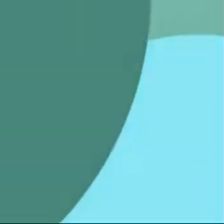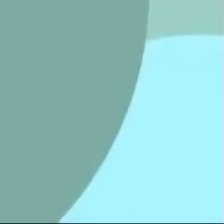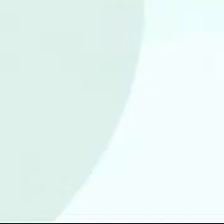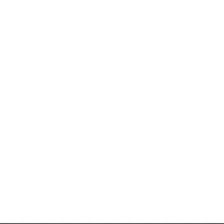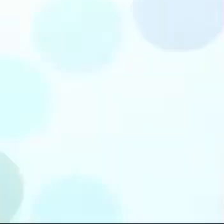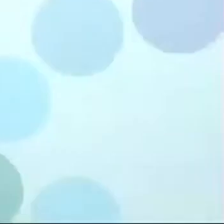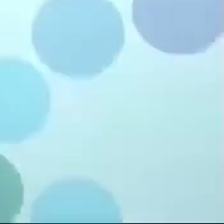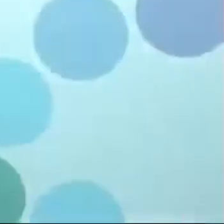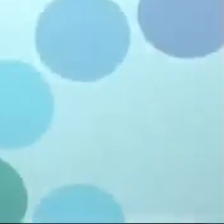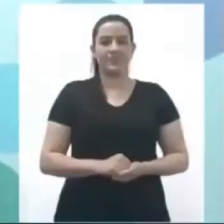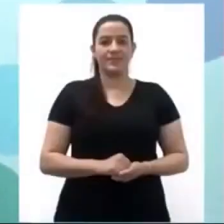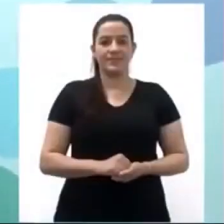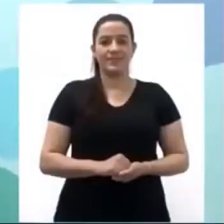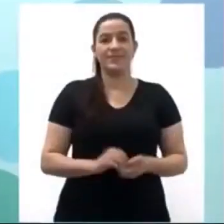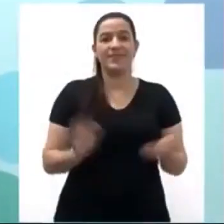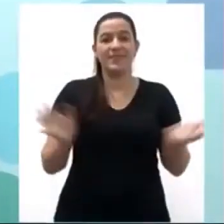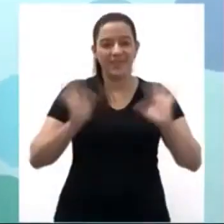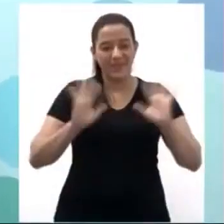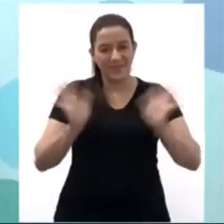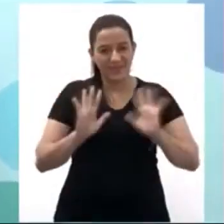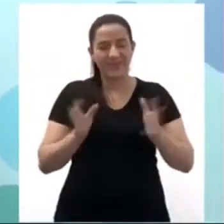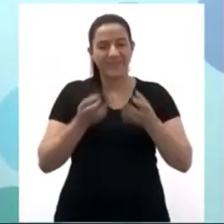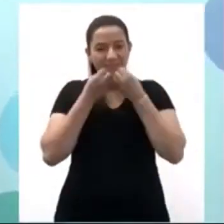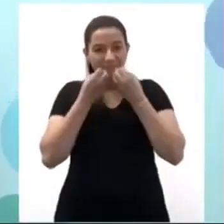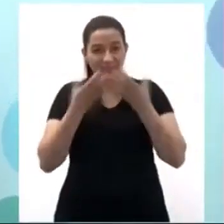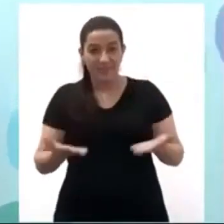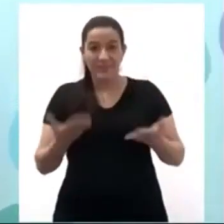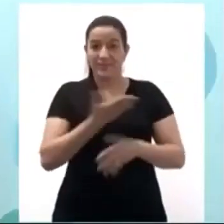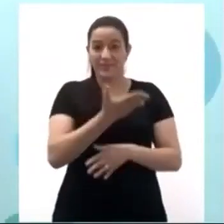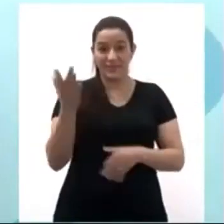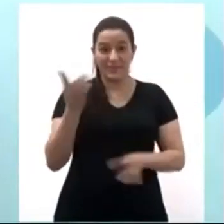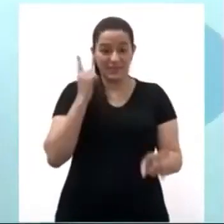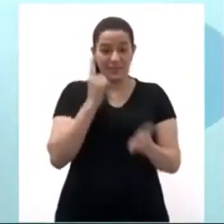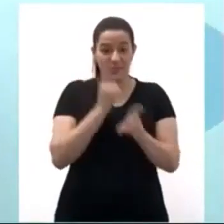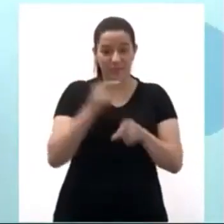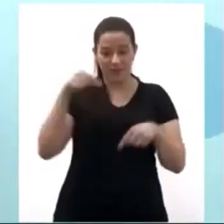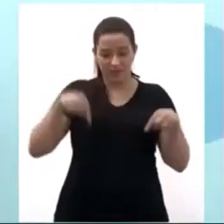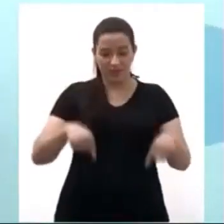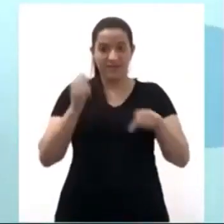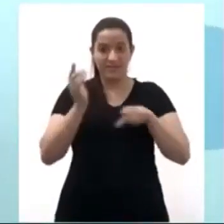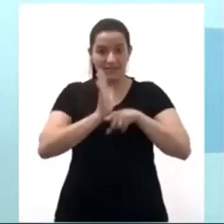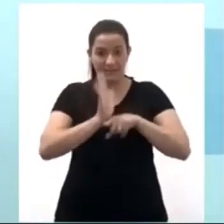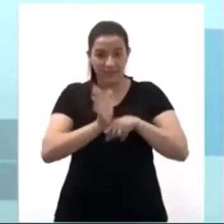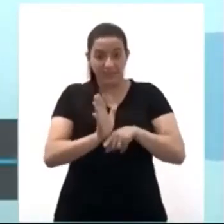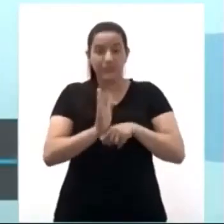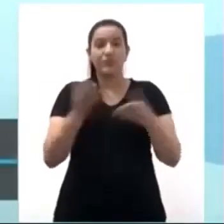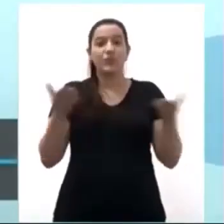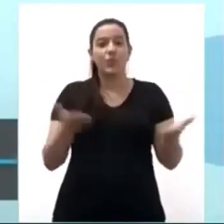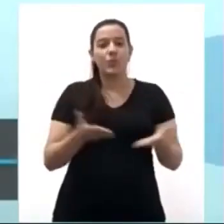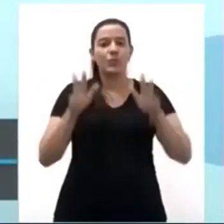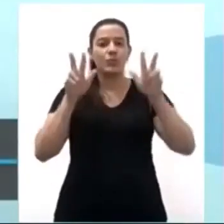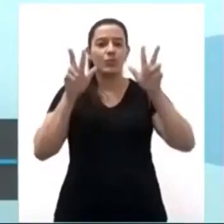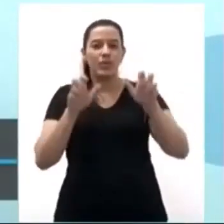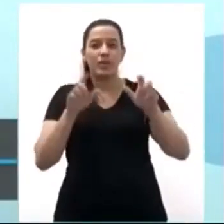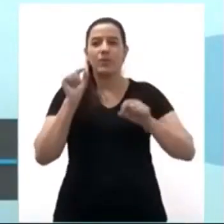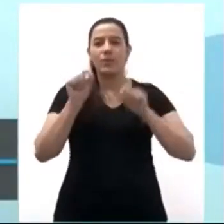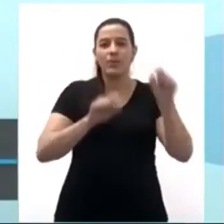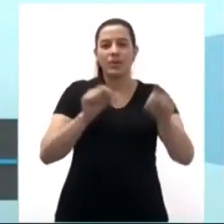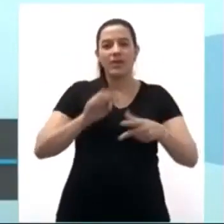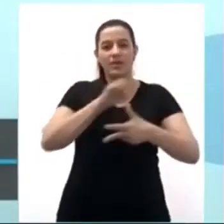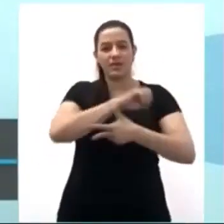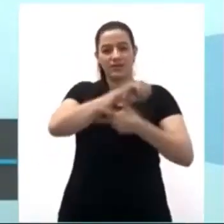oi gente que bom que vocês acharam esse vídeo aqui que a gente vai tratar sobre assuntos do Enem